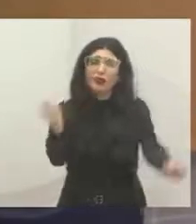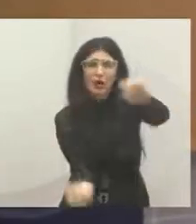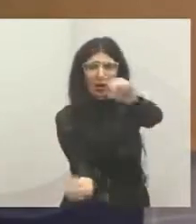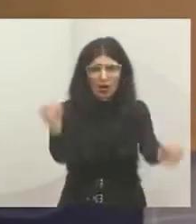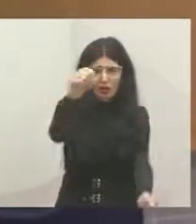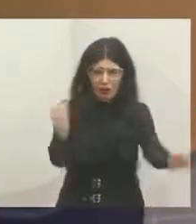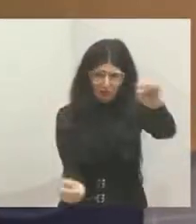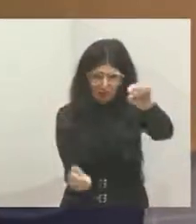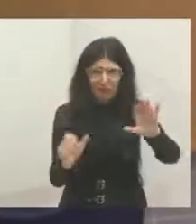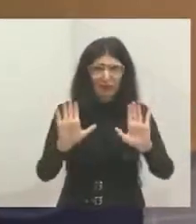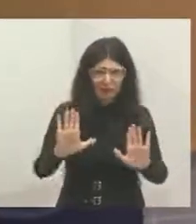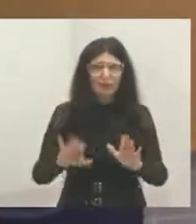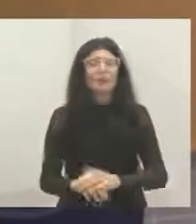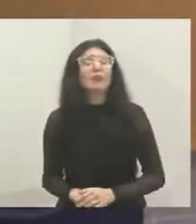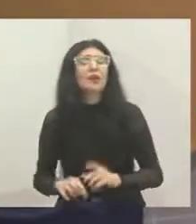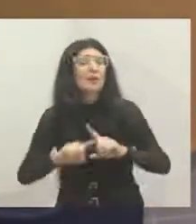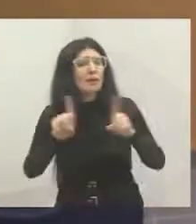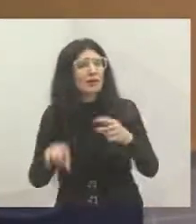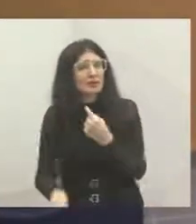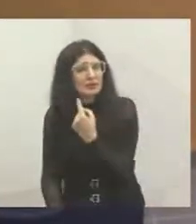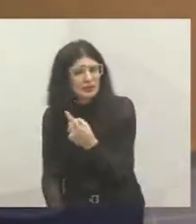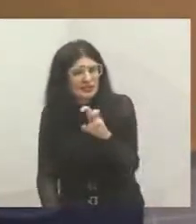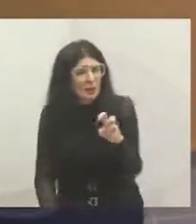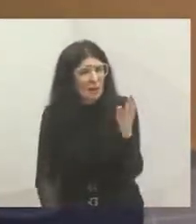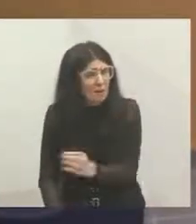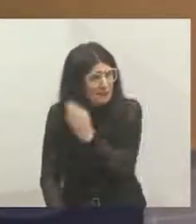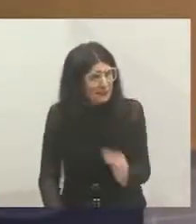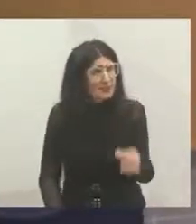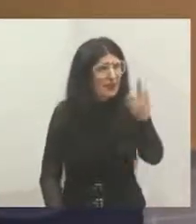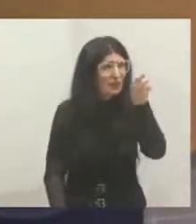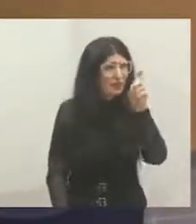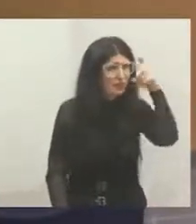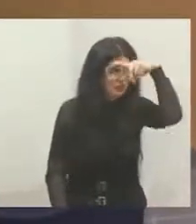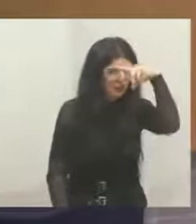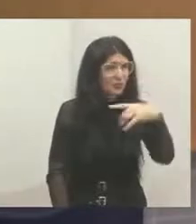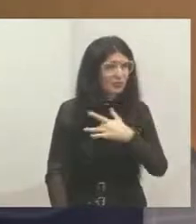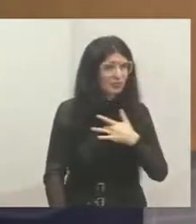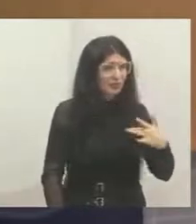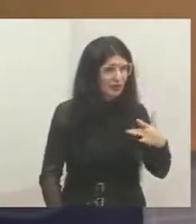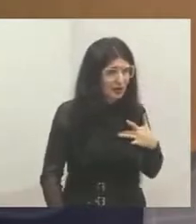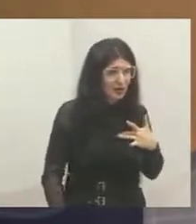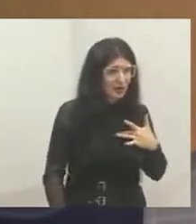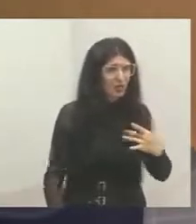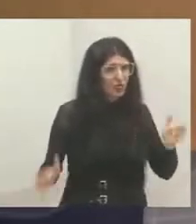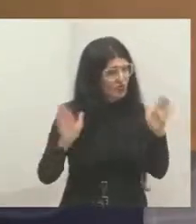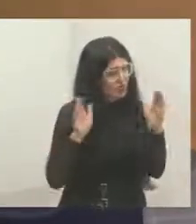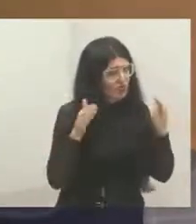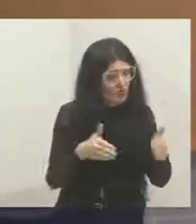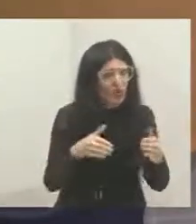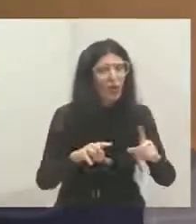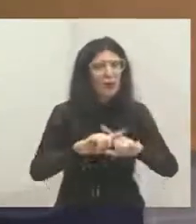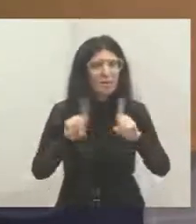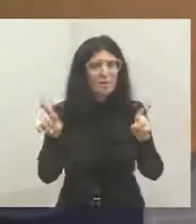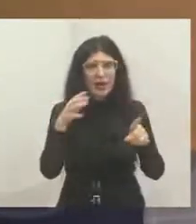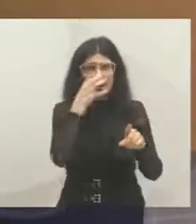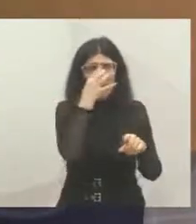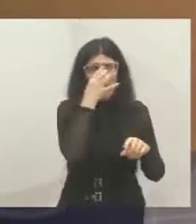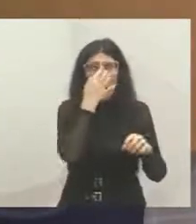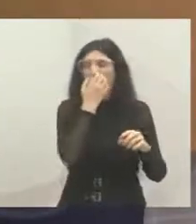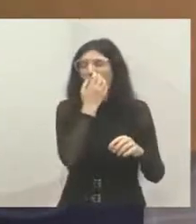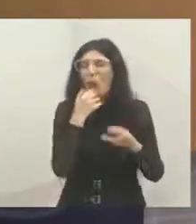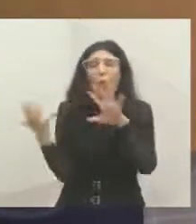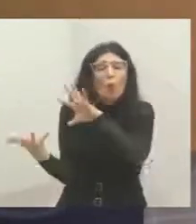dinheiro dela, mas tem que ficar 15% para a saúde. Só que nós, de acordo com a necessidade momentânea que o